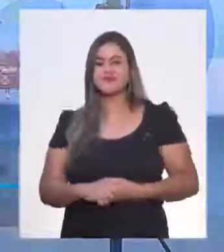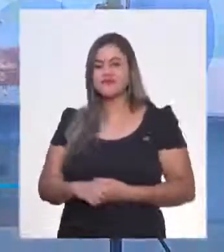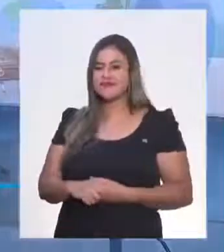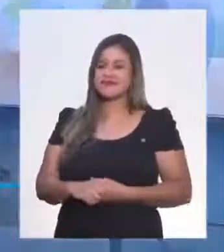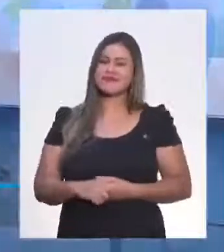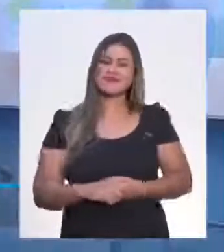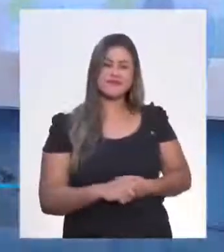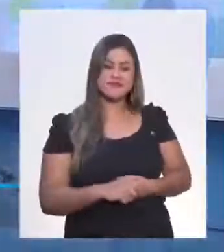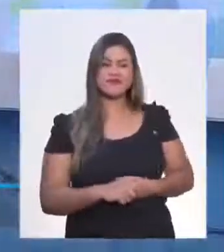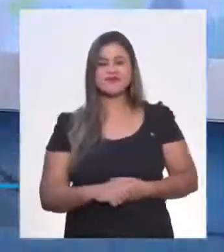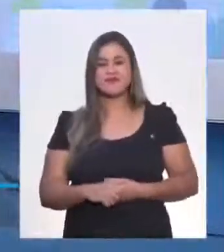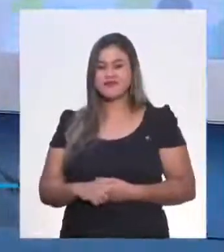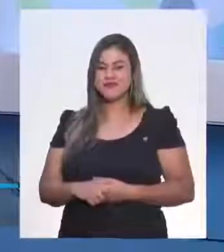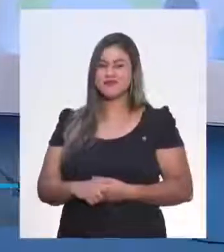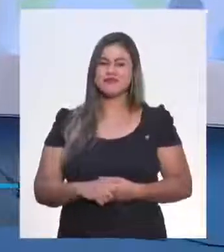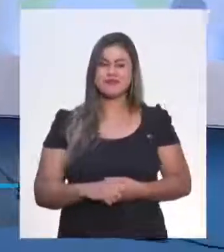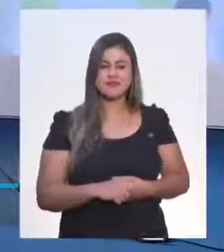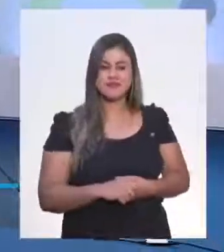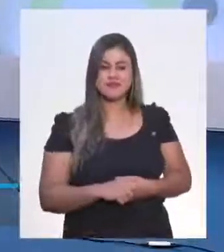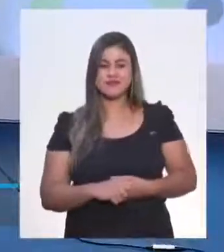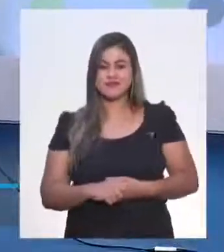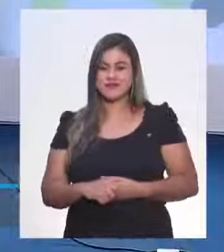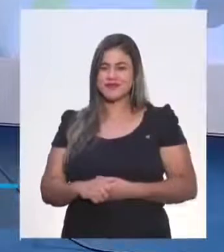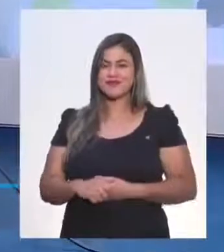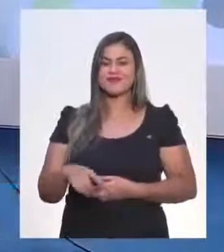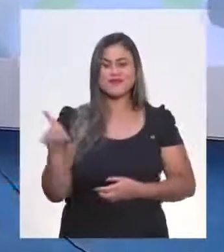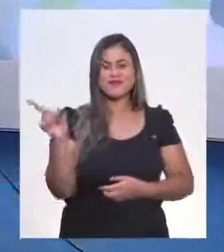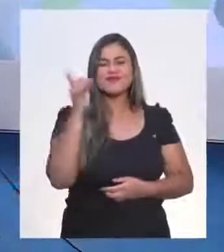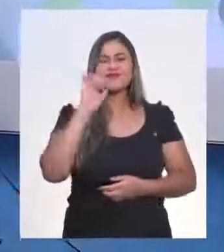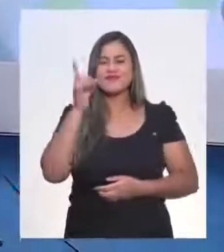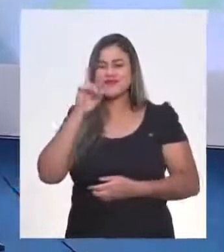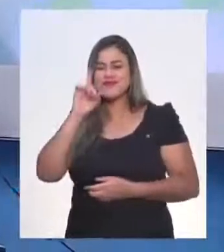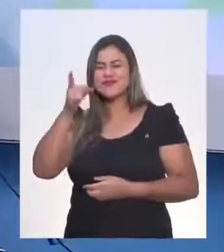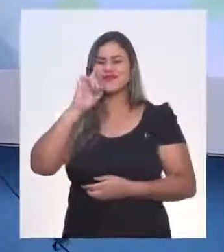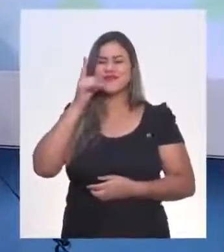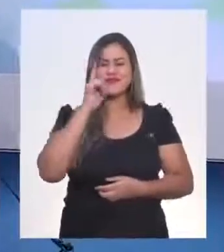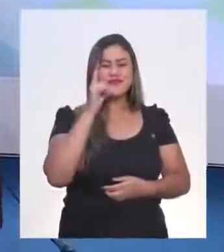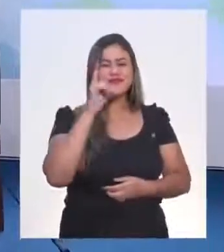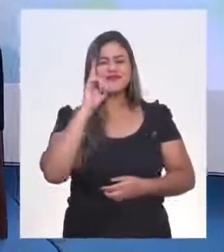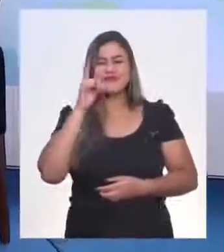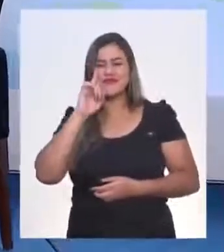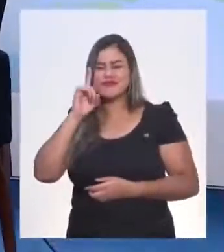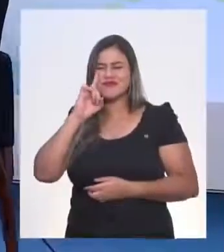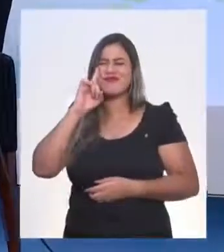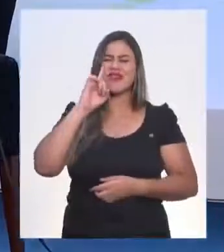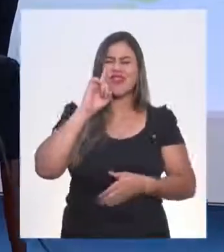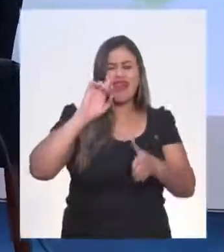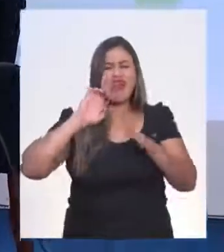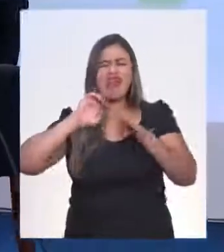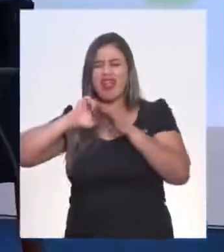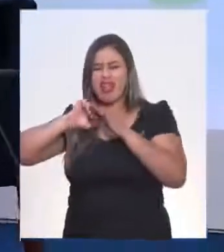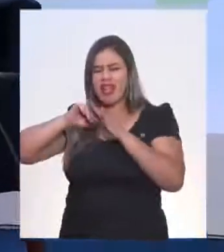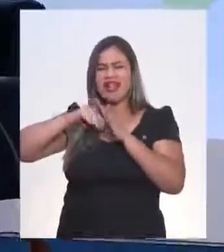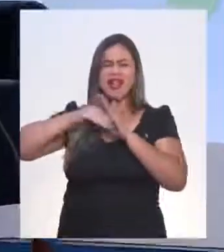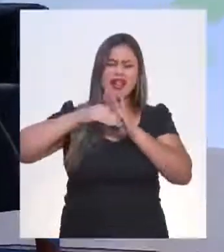a todos os dias viram rotina